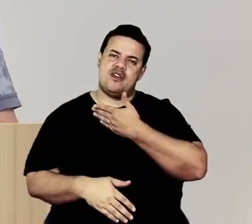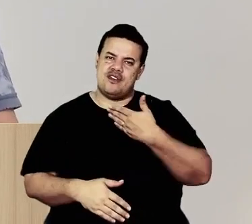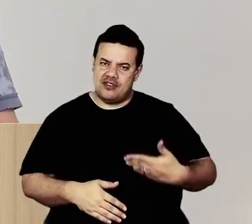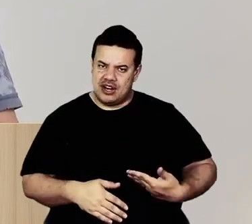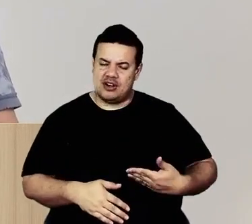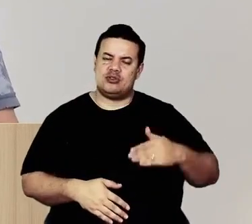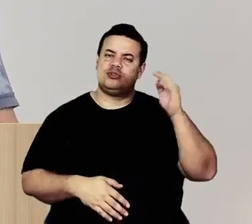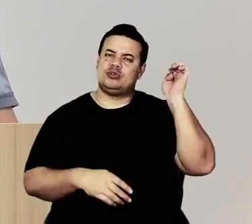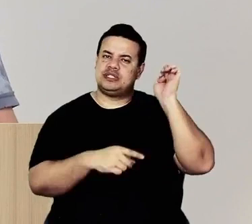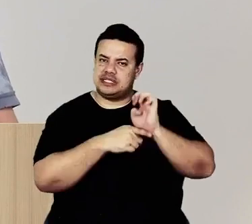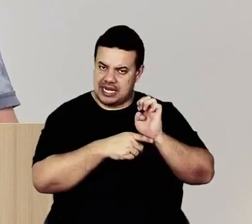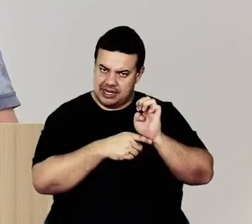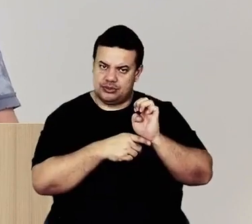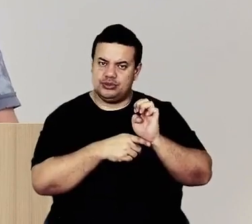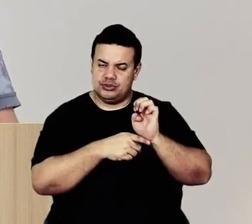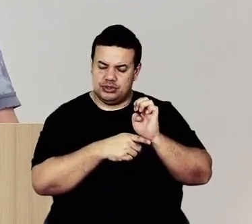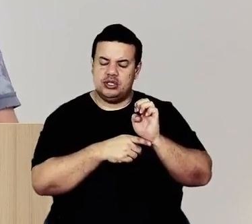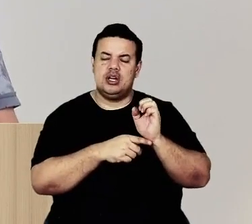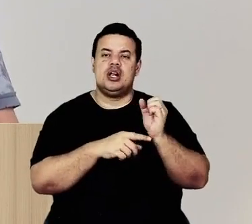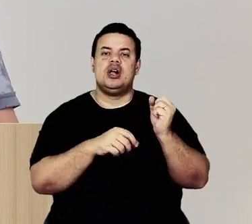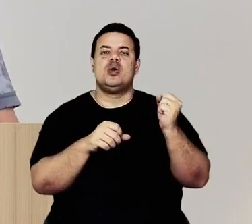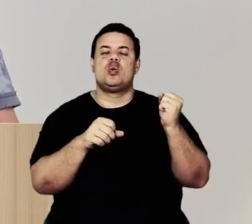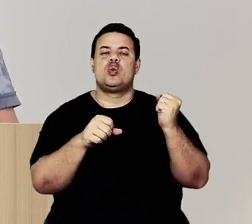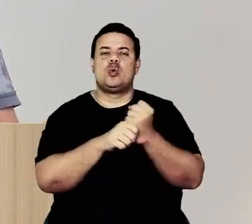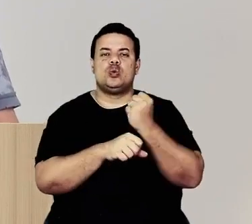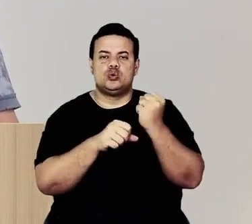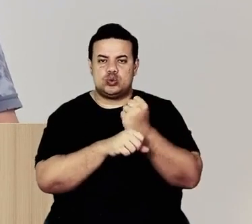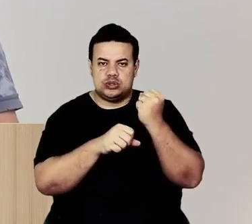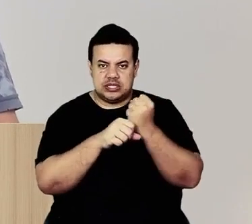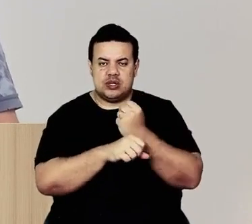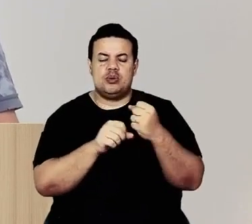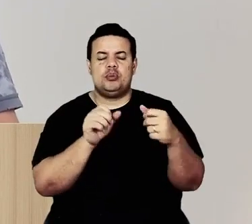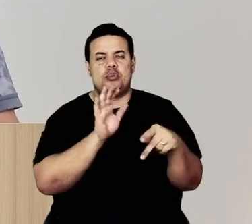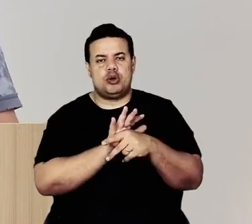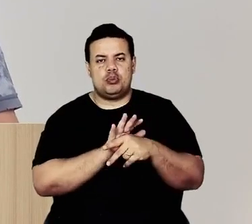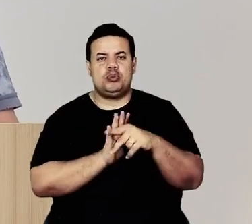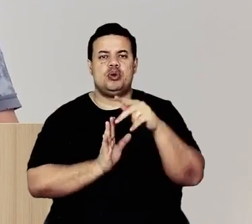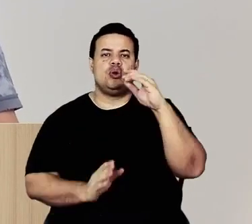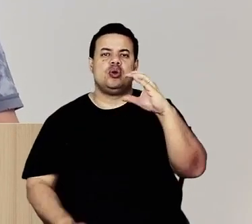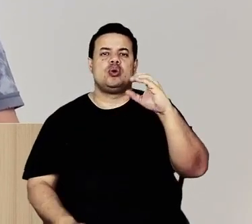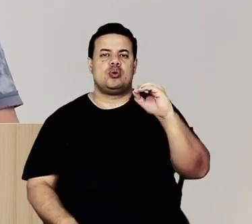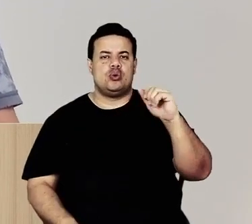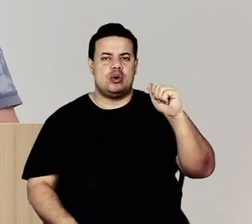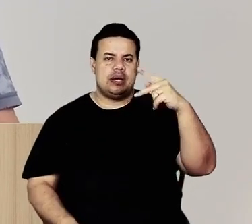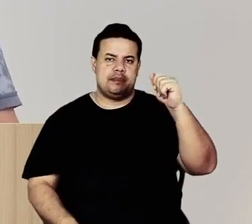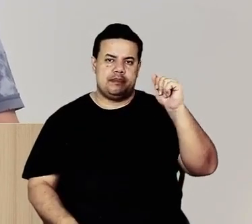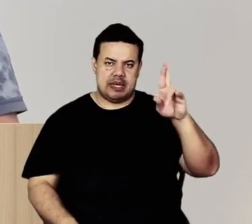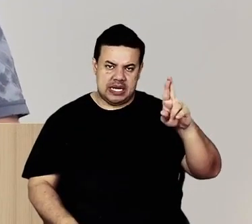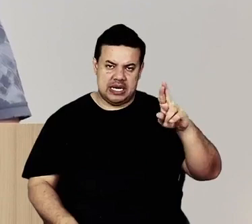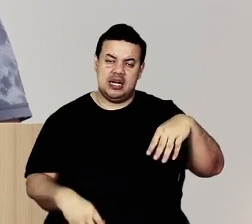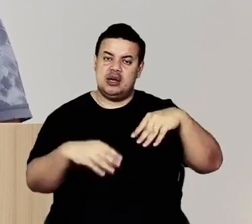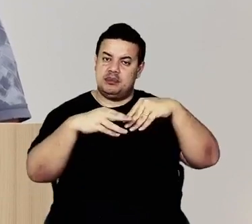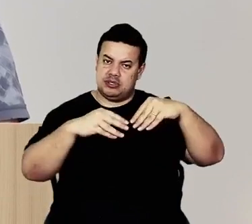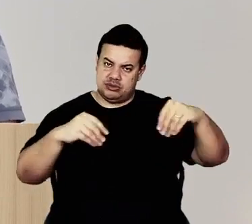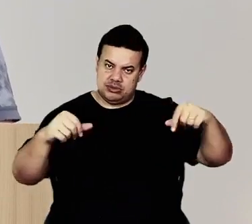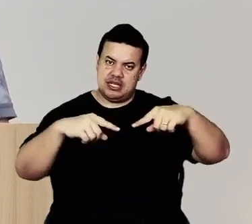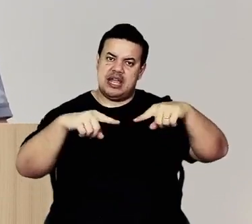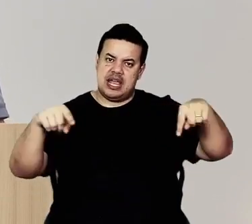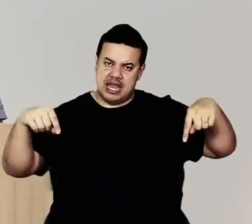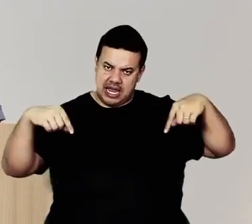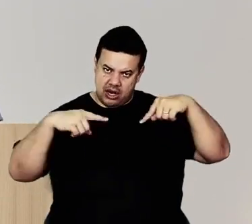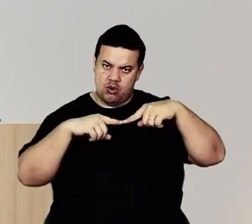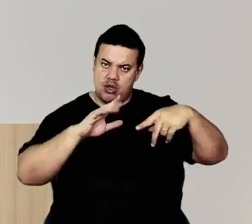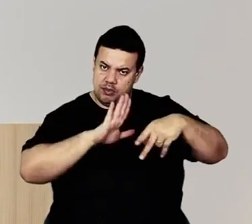a construção é a encargo da coapar mas o terreno é do município o município doa para coapar construir